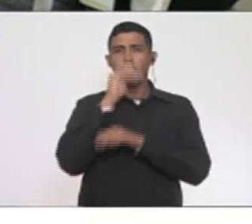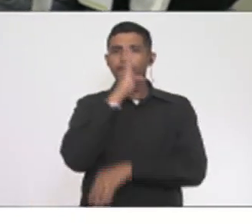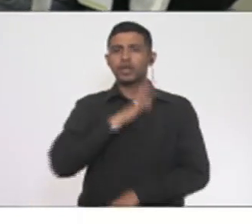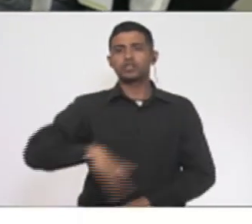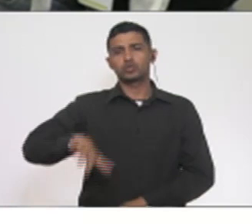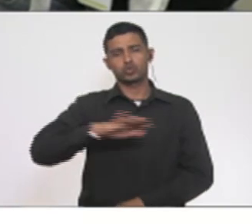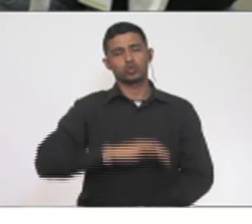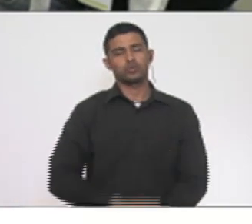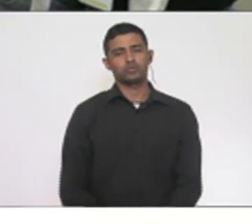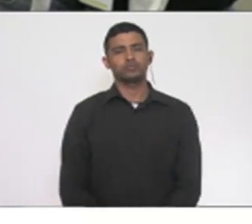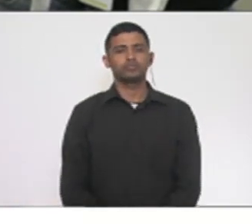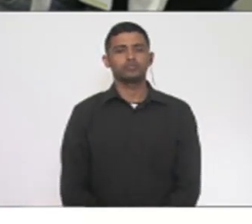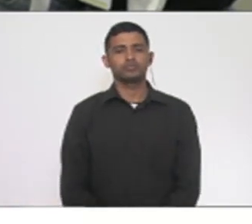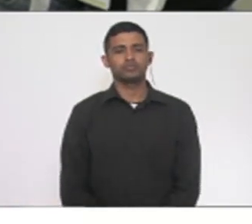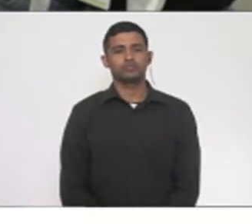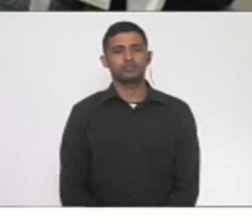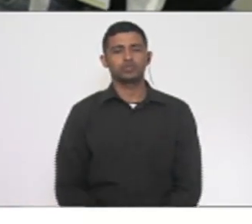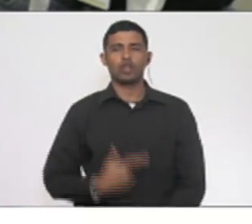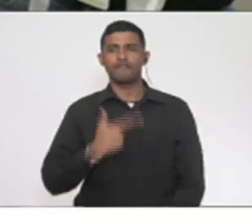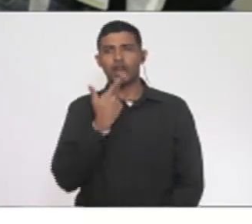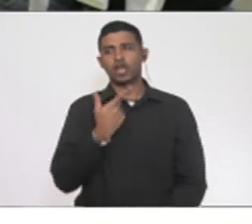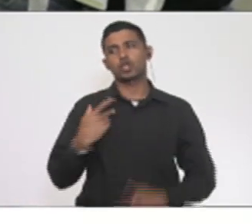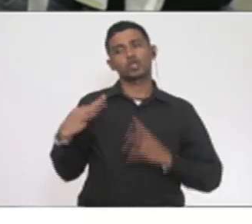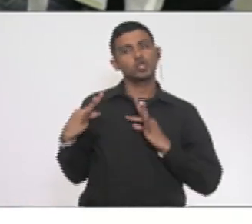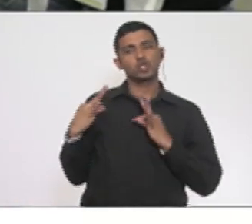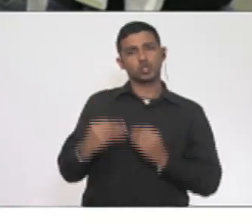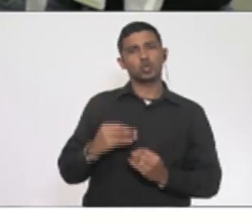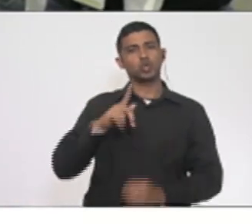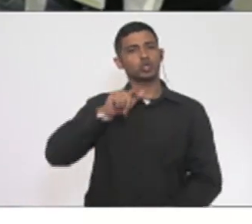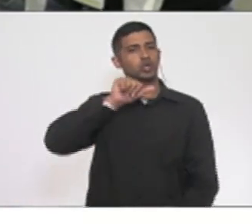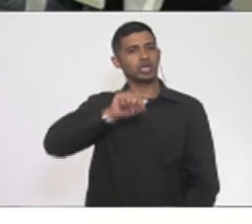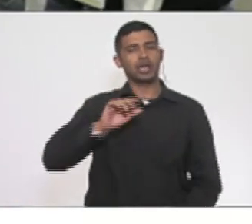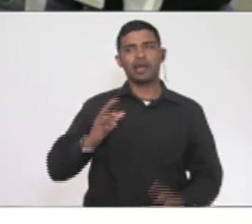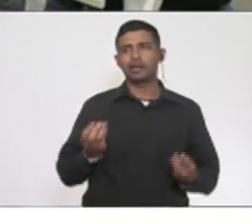colocar na malha. Não que todo o gás